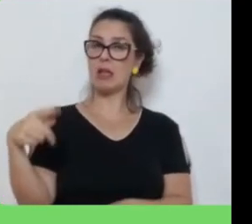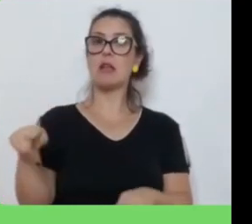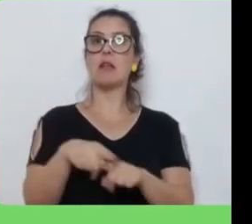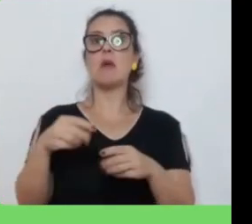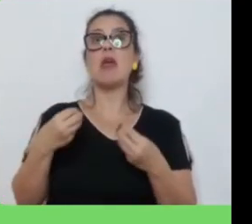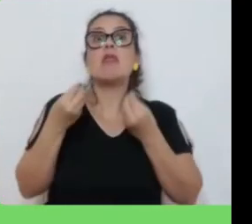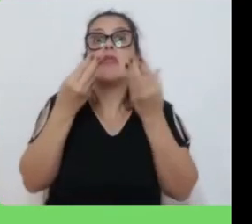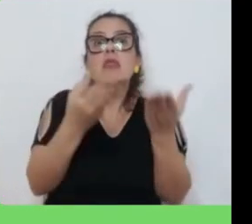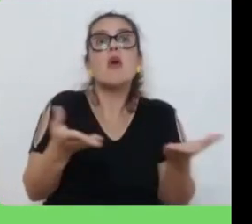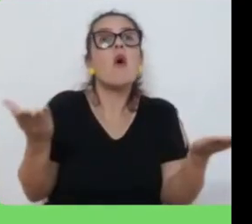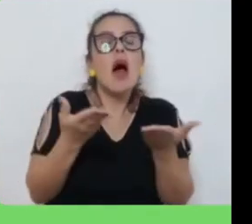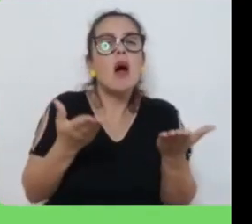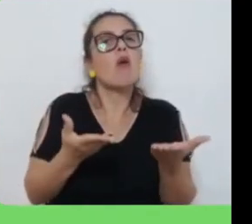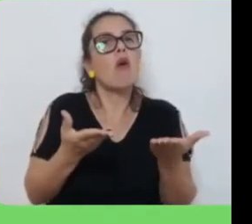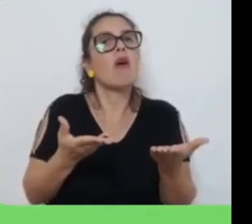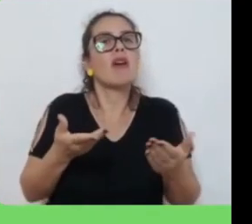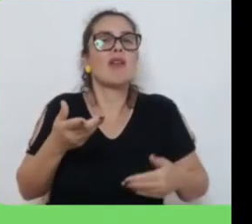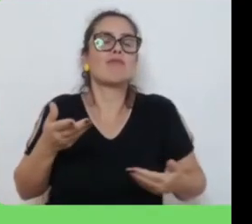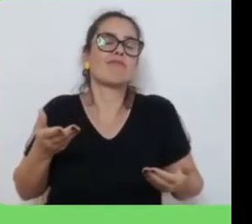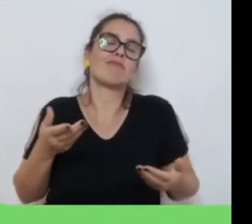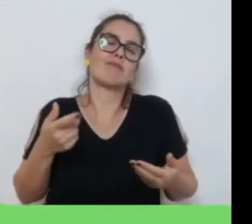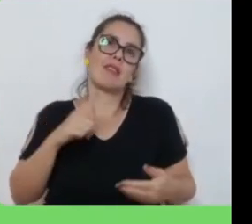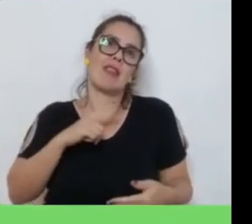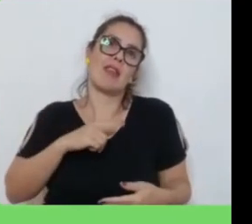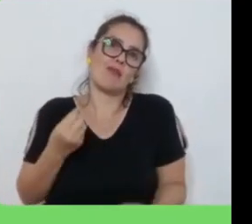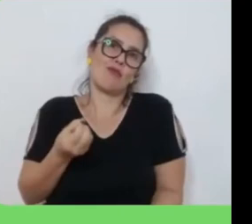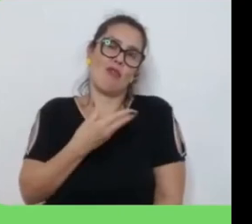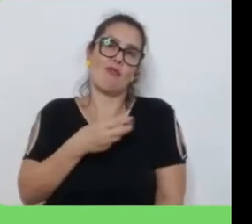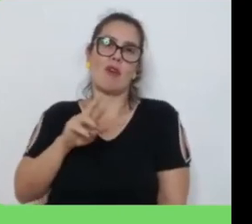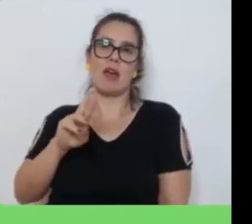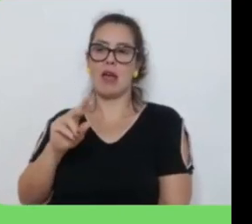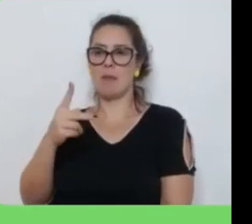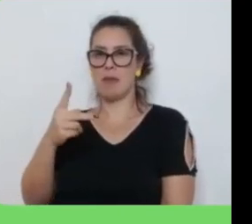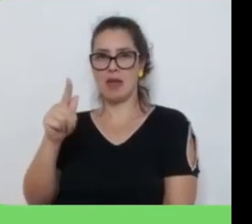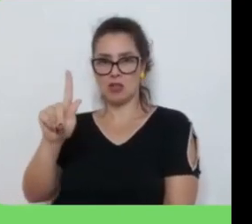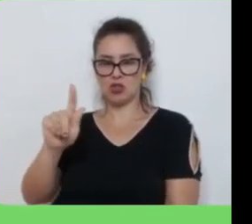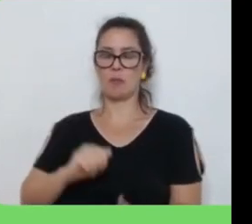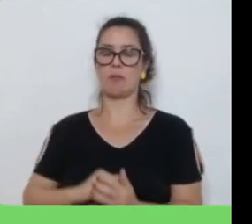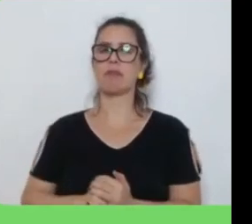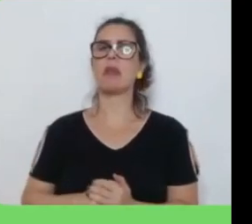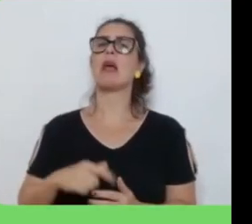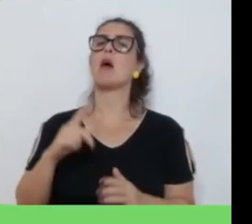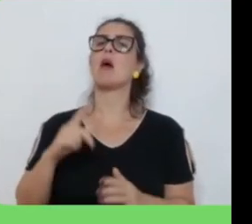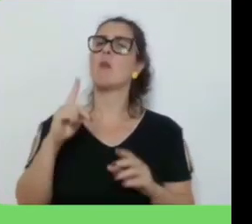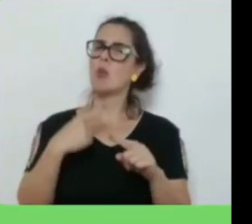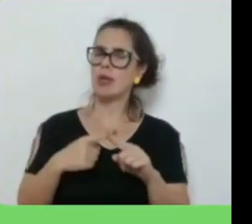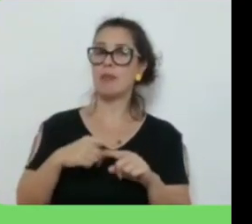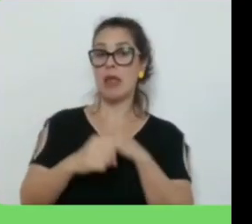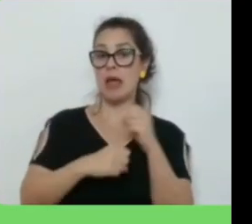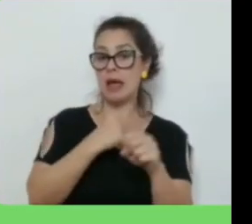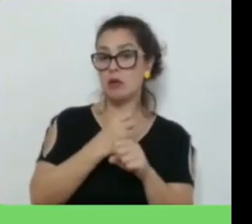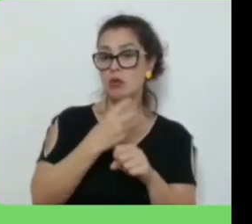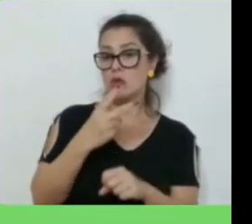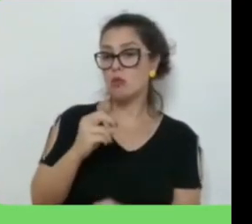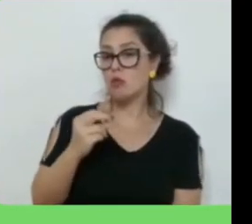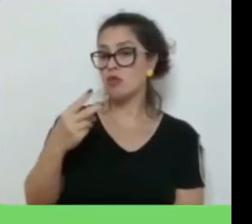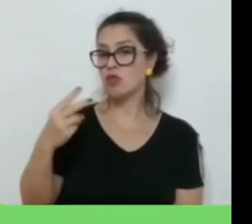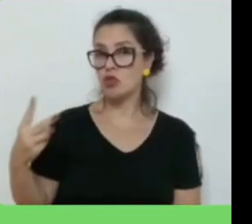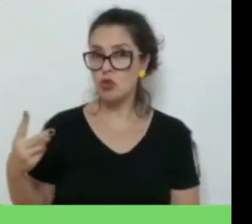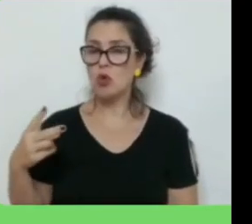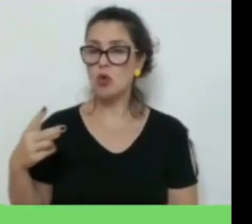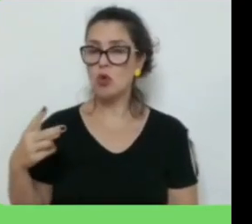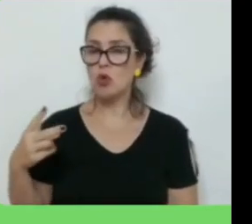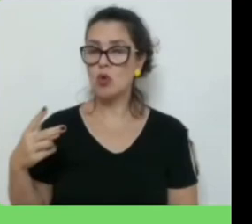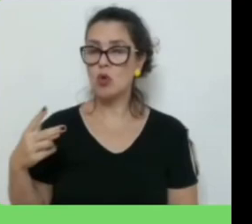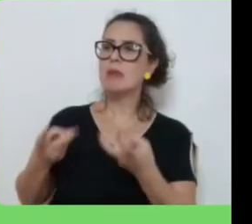RPG a gente também teve alguns grandes momentos porque 2022 eh a gente vê a consolidação do do do